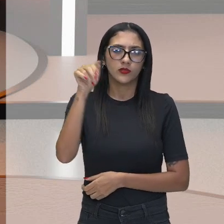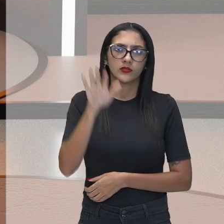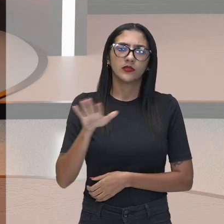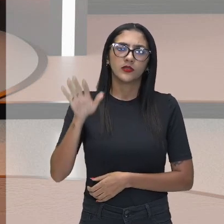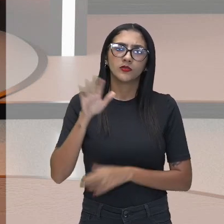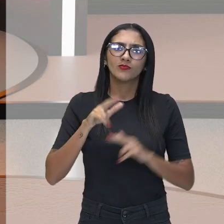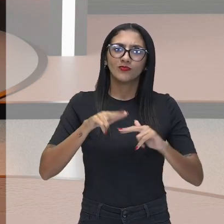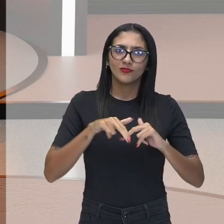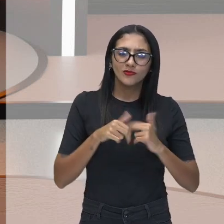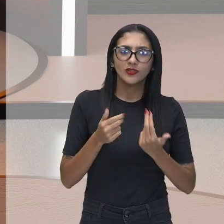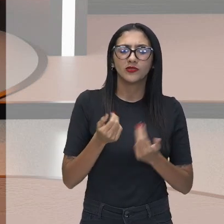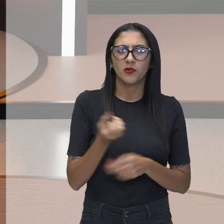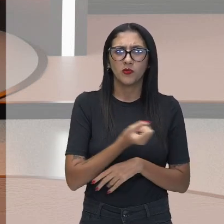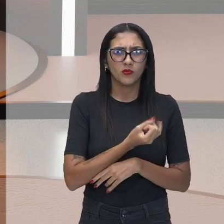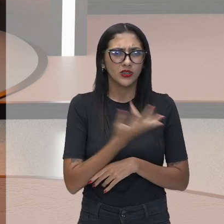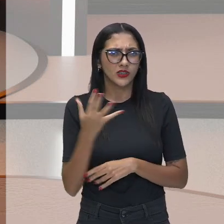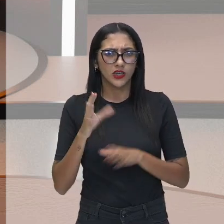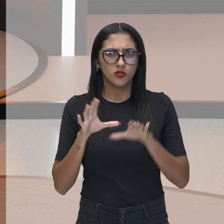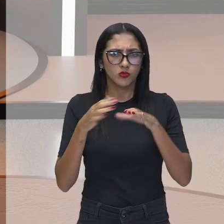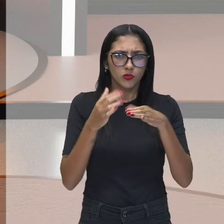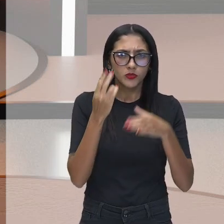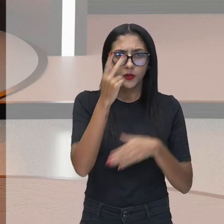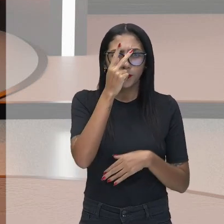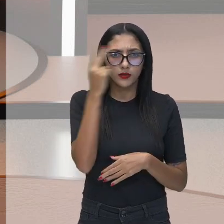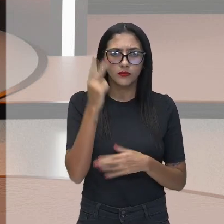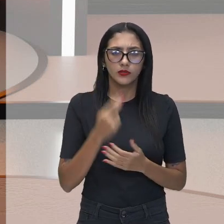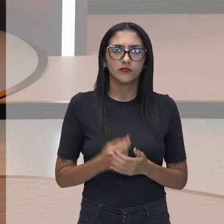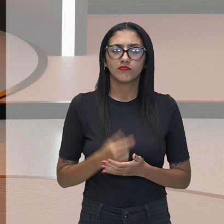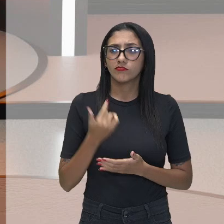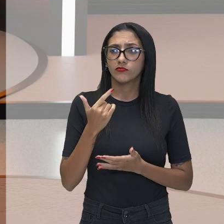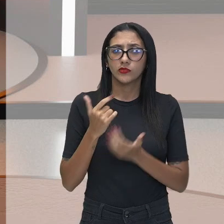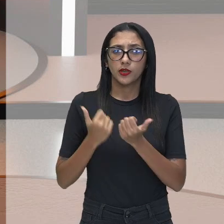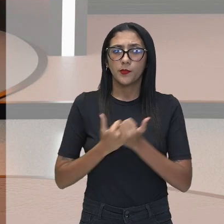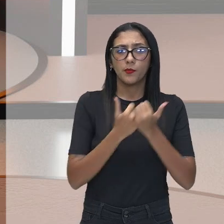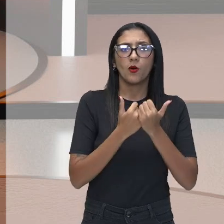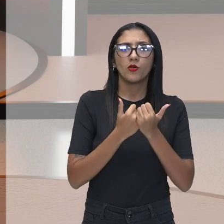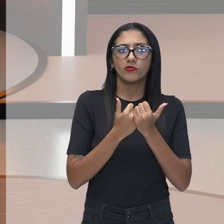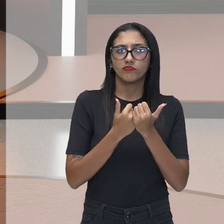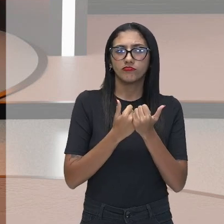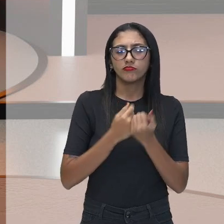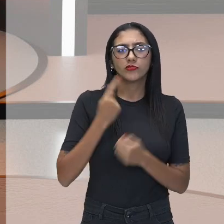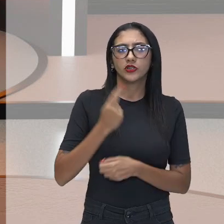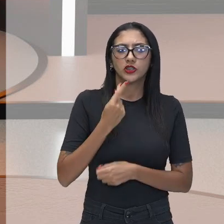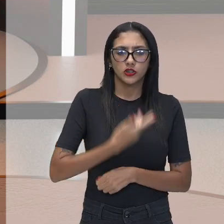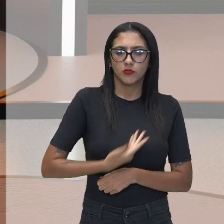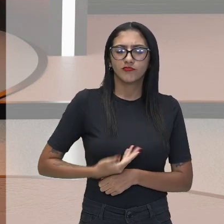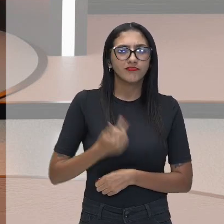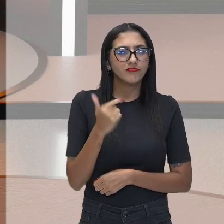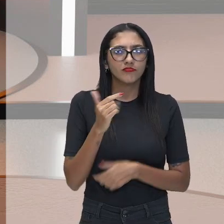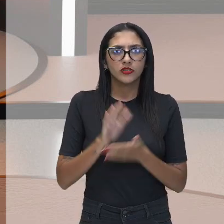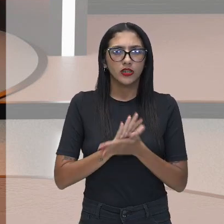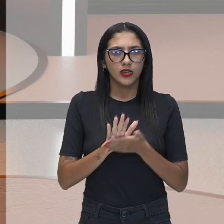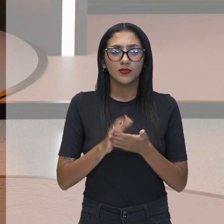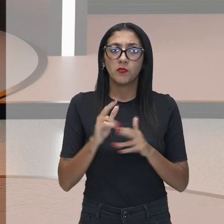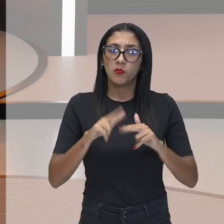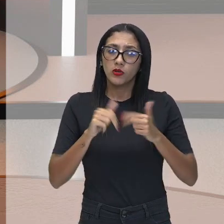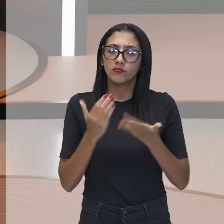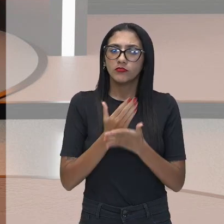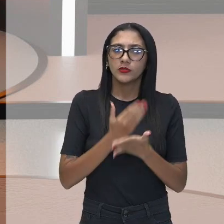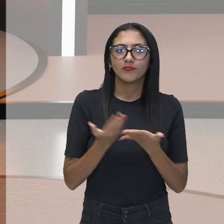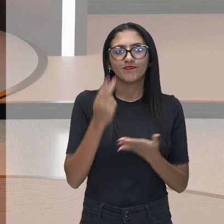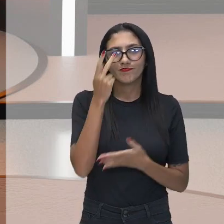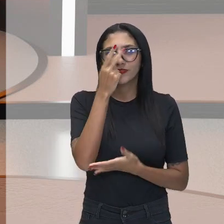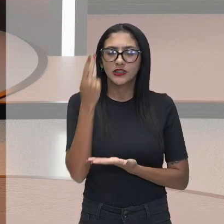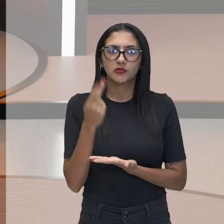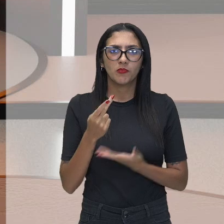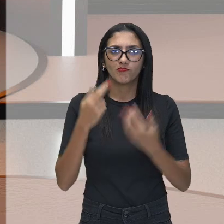aí uma massa de pessoas empobrecidas que não tem políticas públicas de auxílio. Então existe muita insatisfação. E claro,